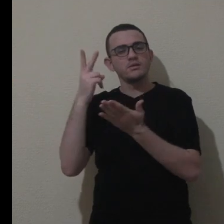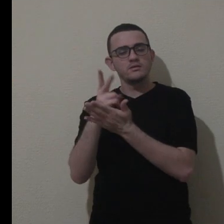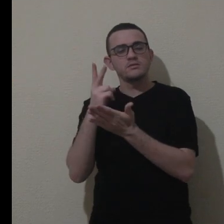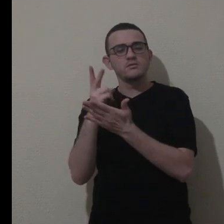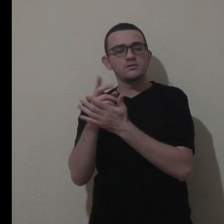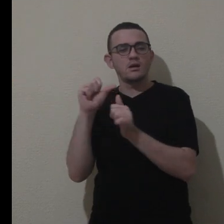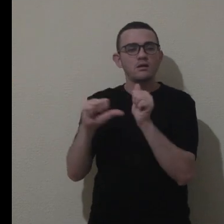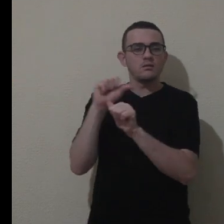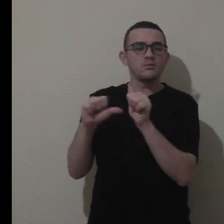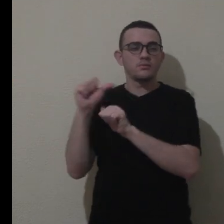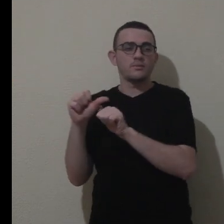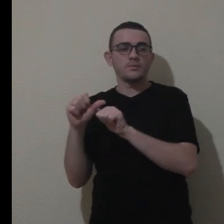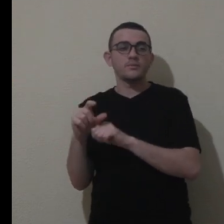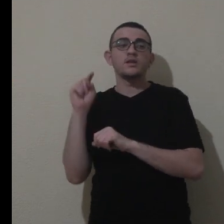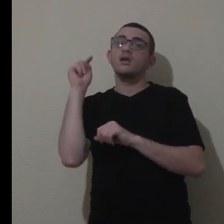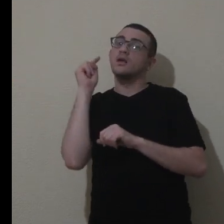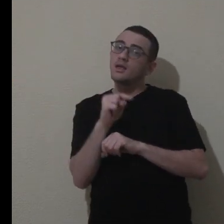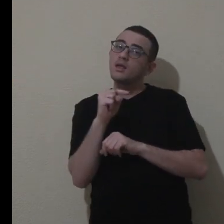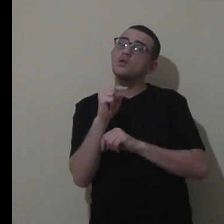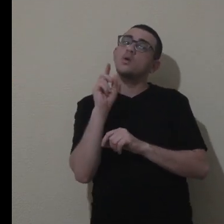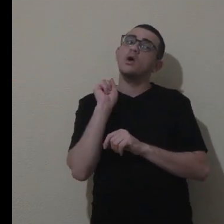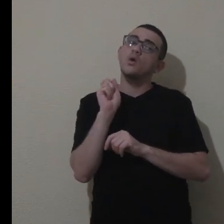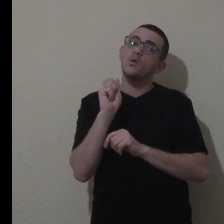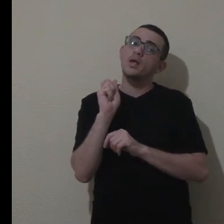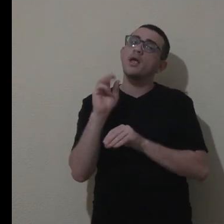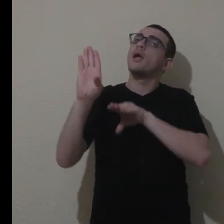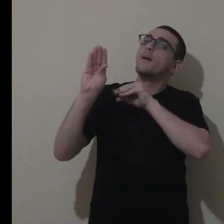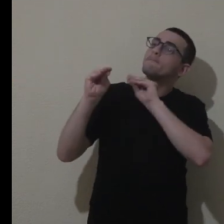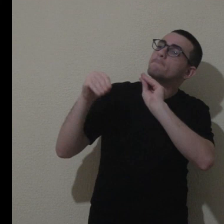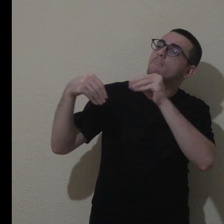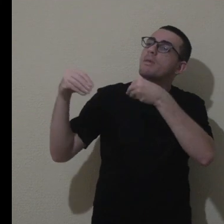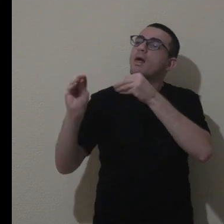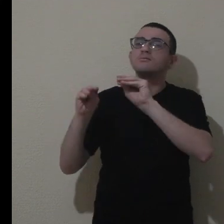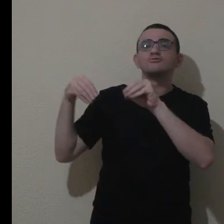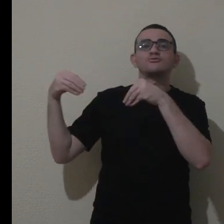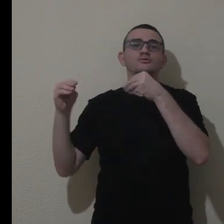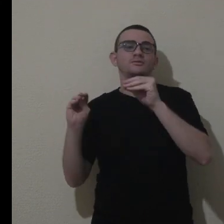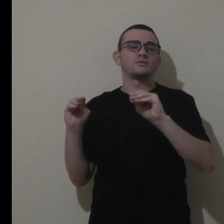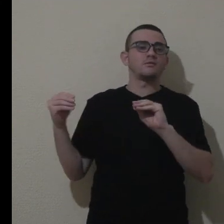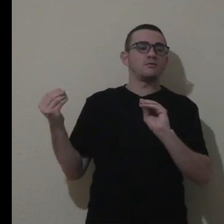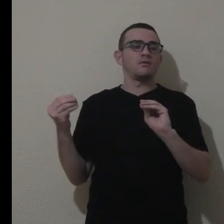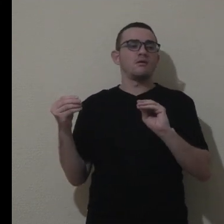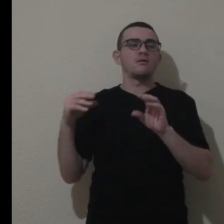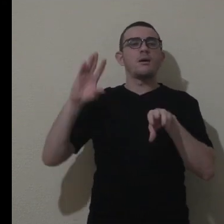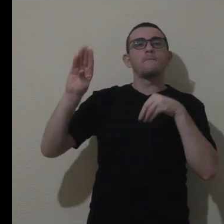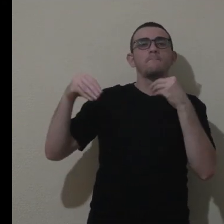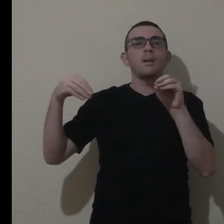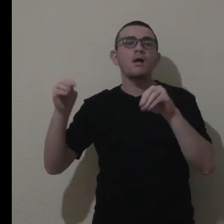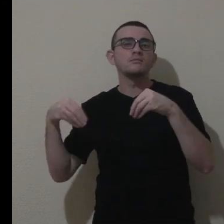diante. Tá? E isso está relacionado à questão da plasticidade. Né?